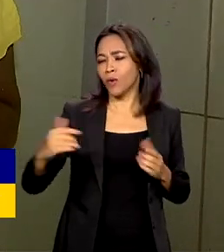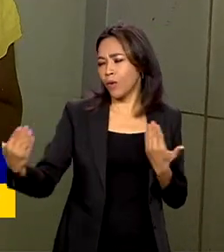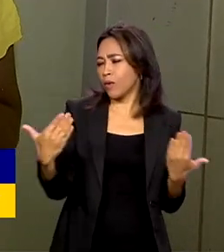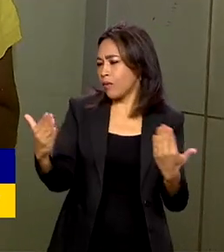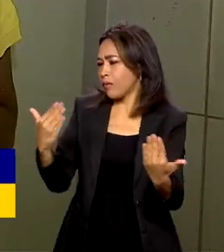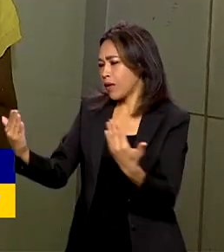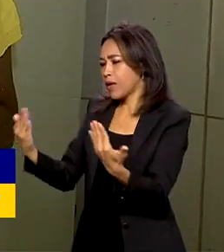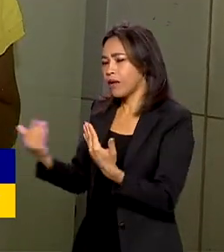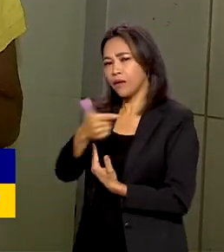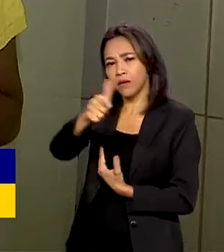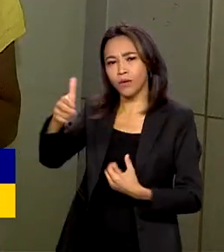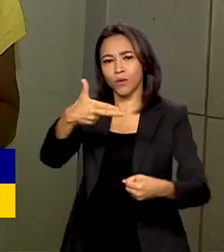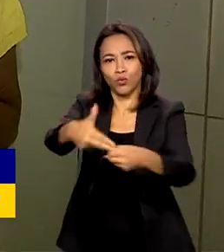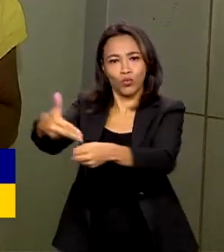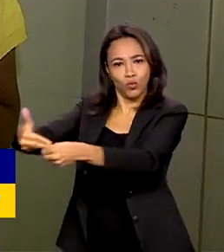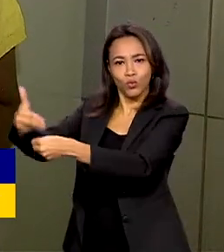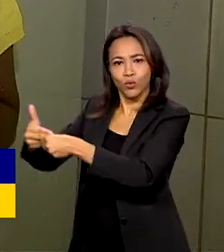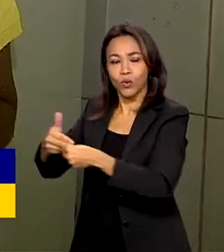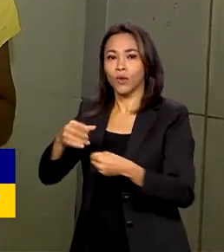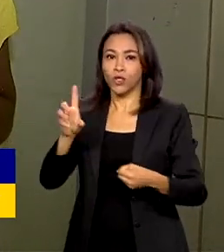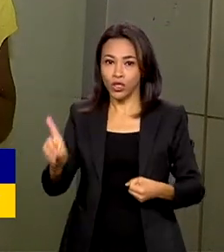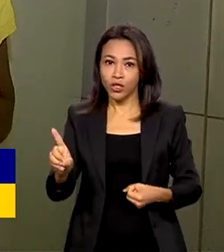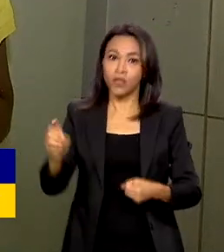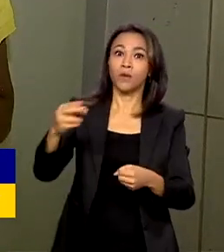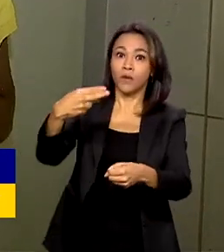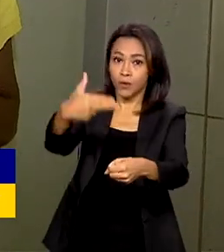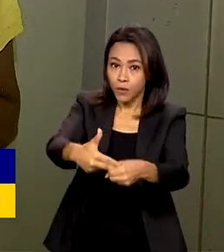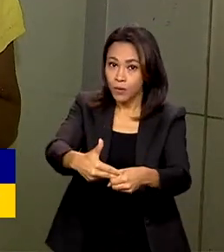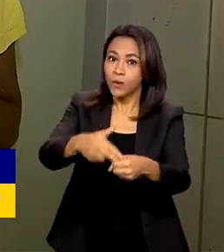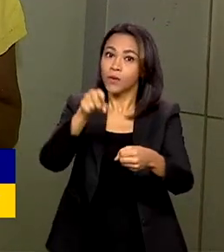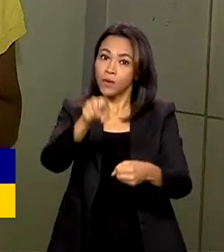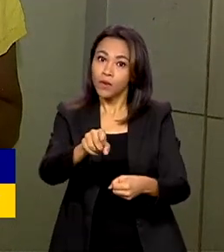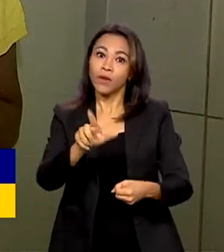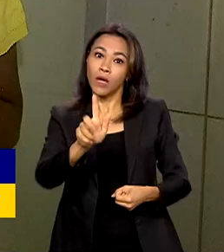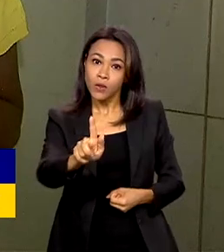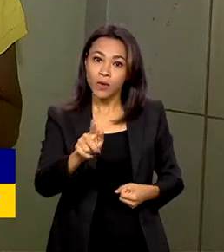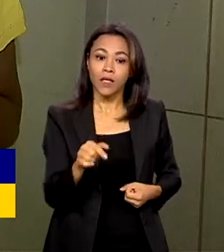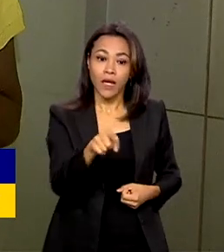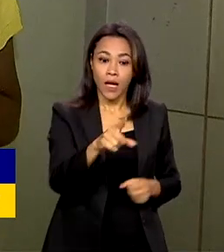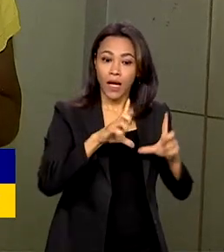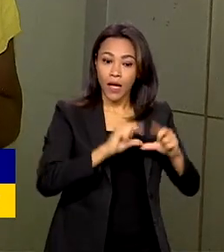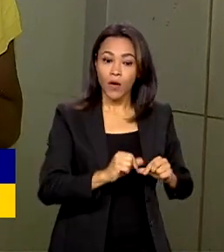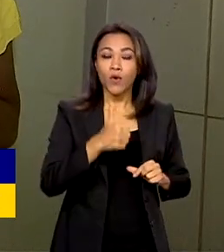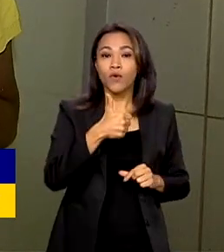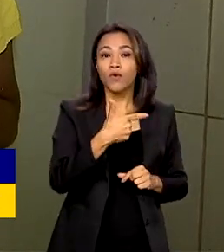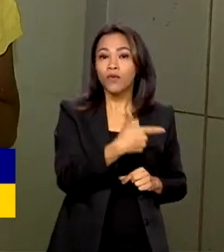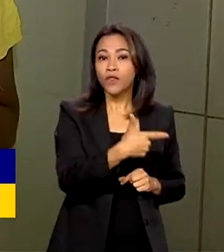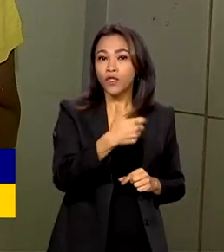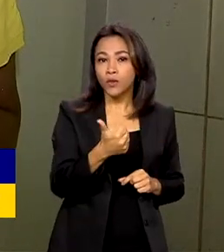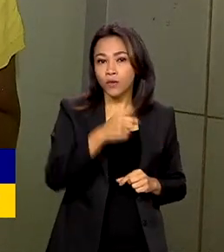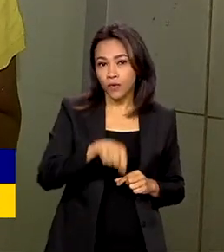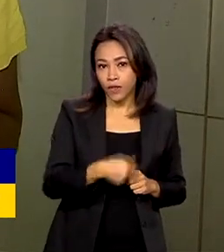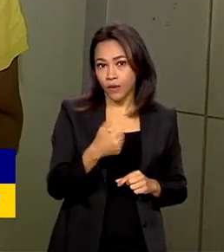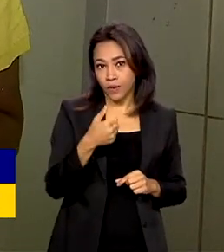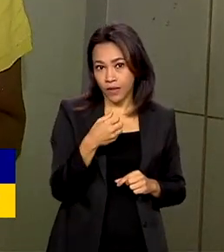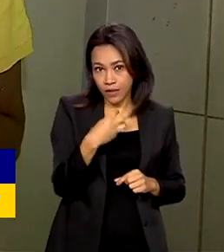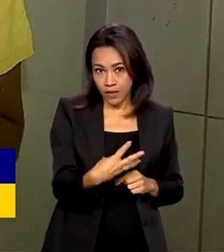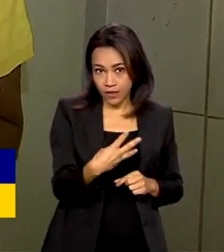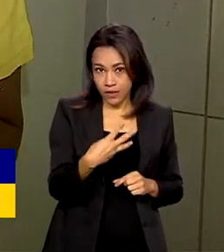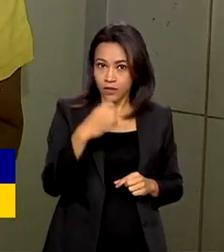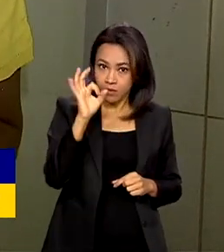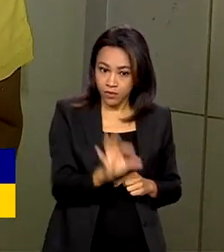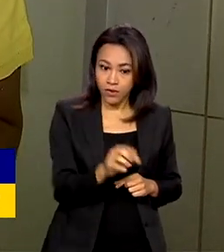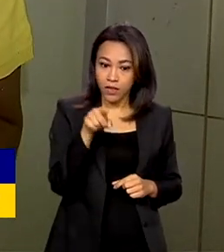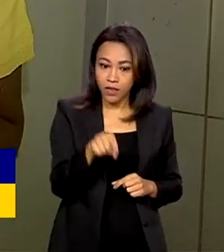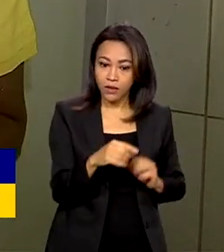os combustíveis. O valor do botijão de 13 quilos caiu 21,3%, o que coloca o produto